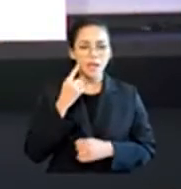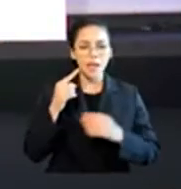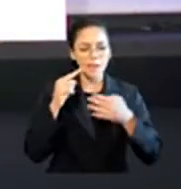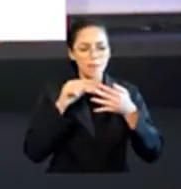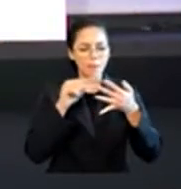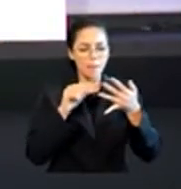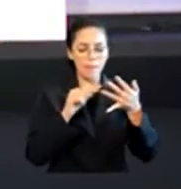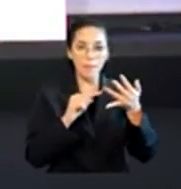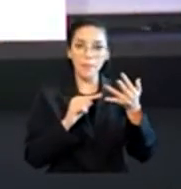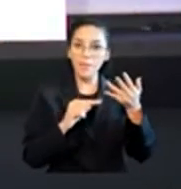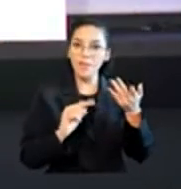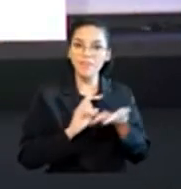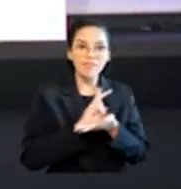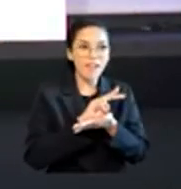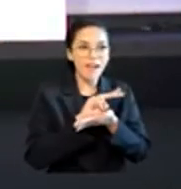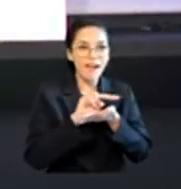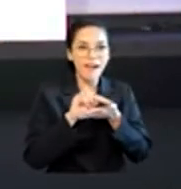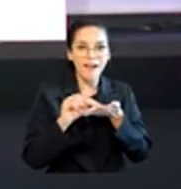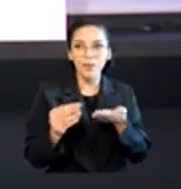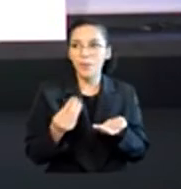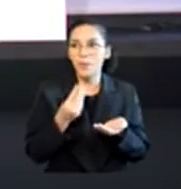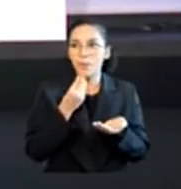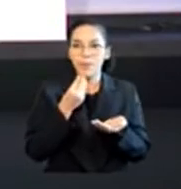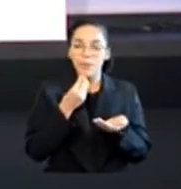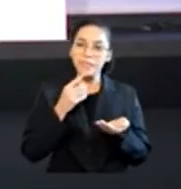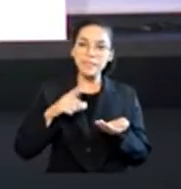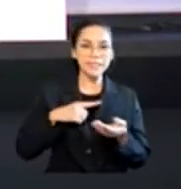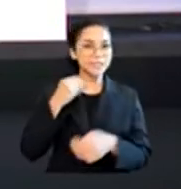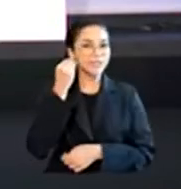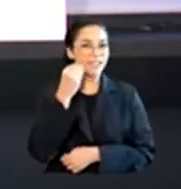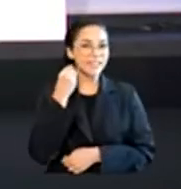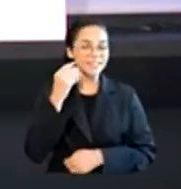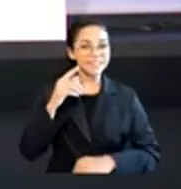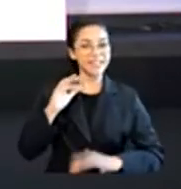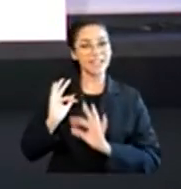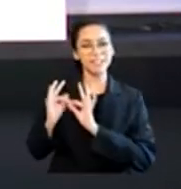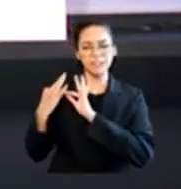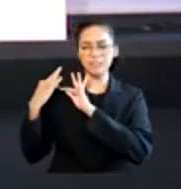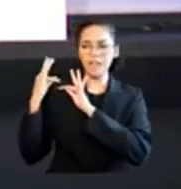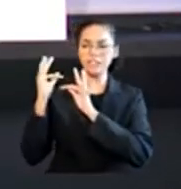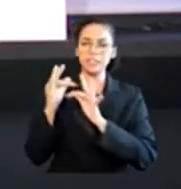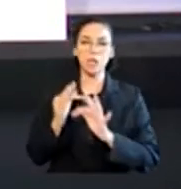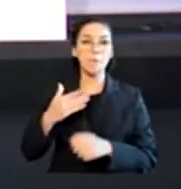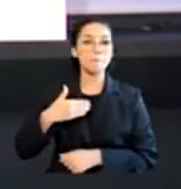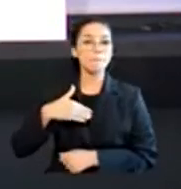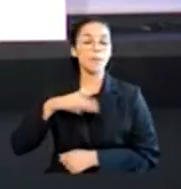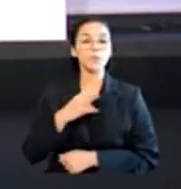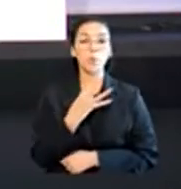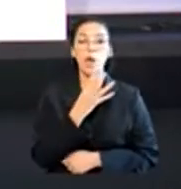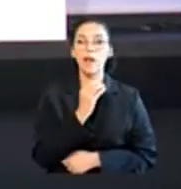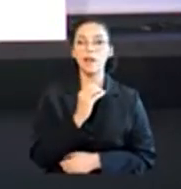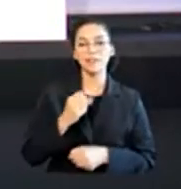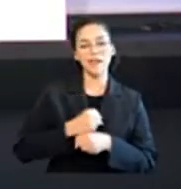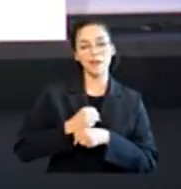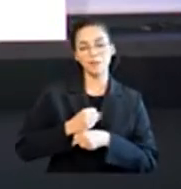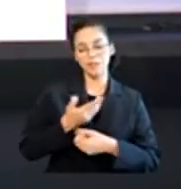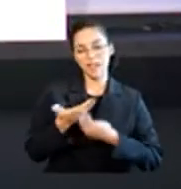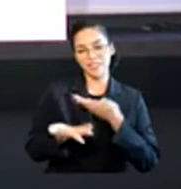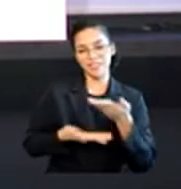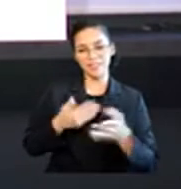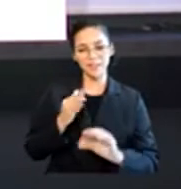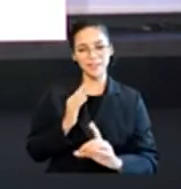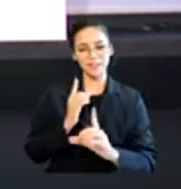vantagens que traduzem a experiência e a tradição de mais de 40 anos atendendo a esse cliente.